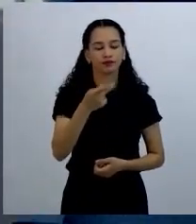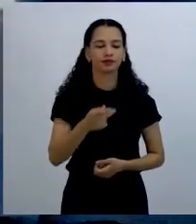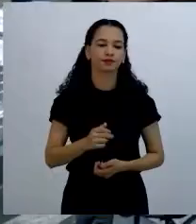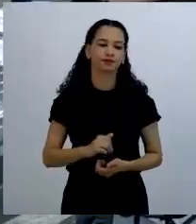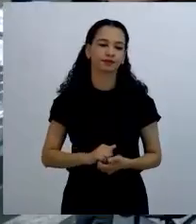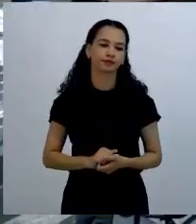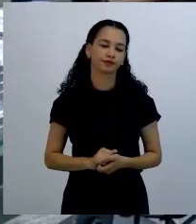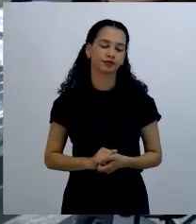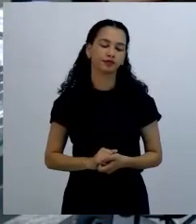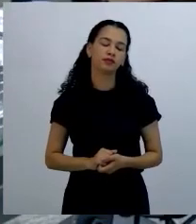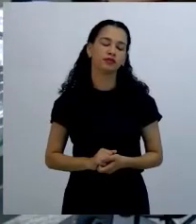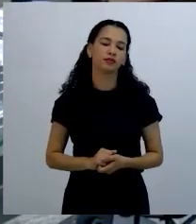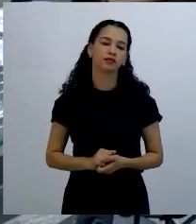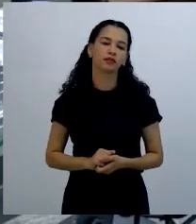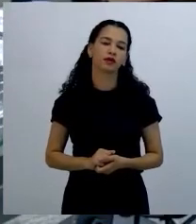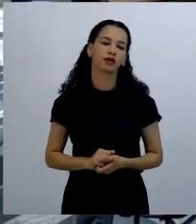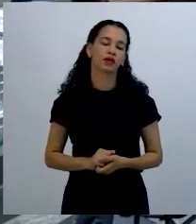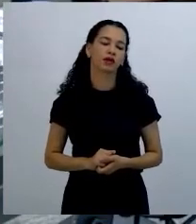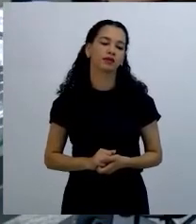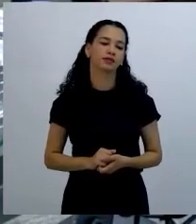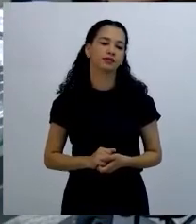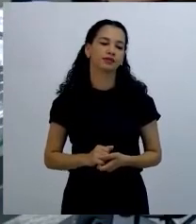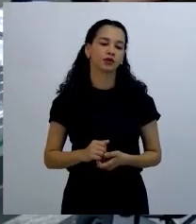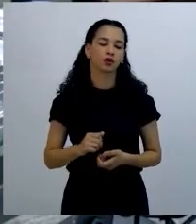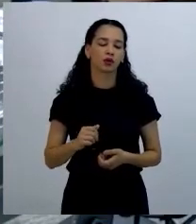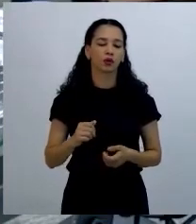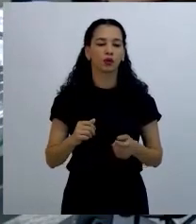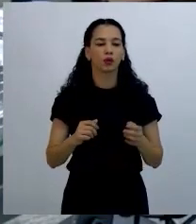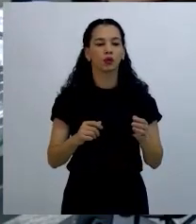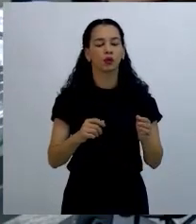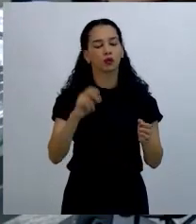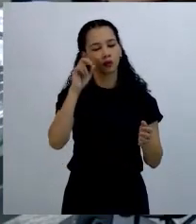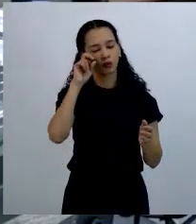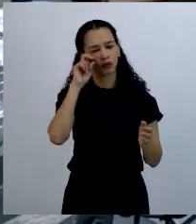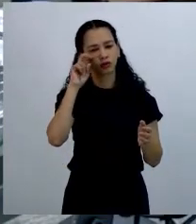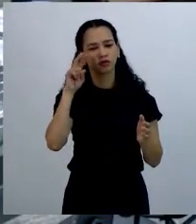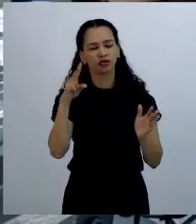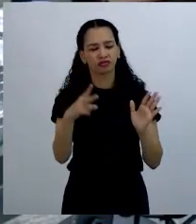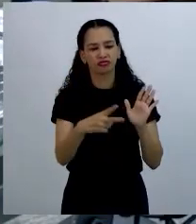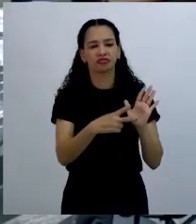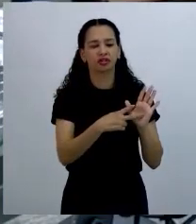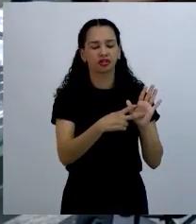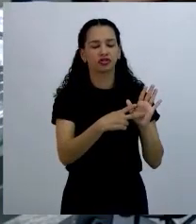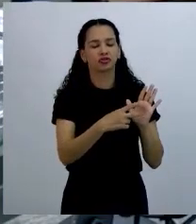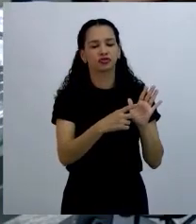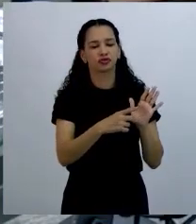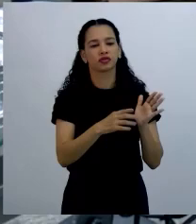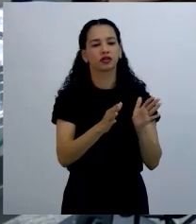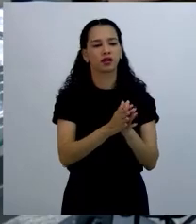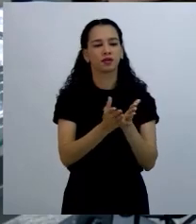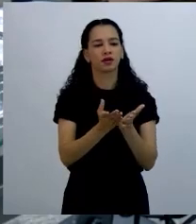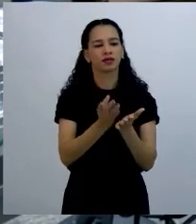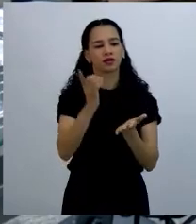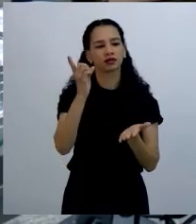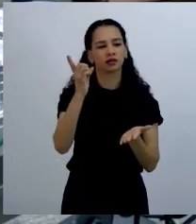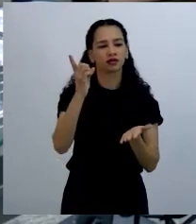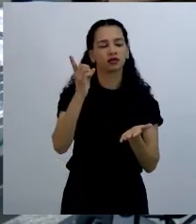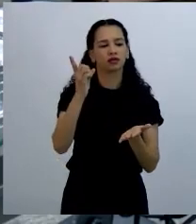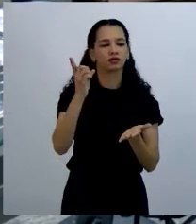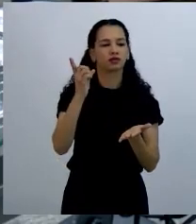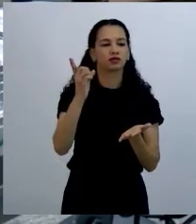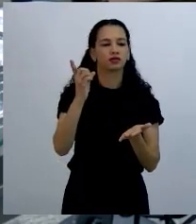que Nice disse que o que enlouquece é a certeza não há dúvida eu me recuso a acreditar nisso